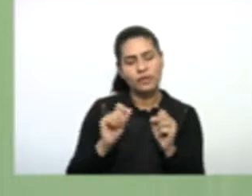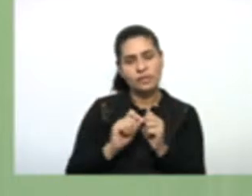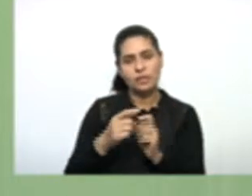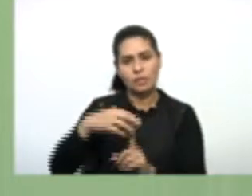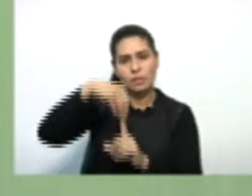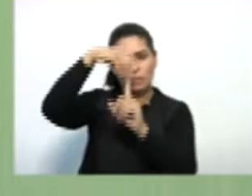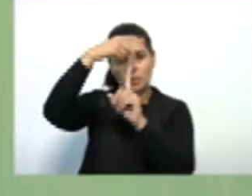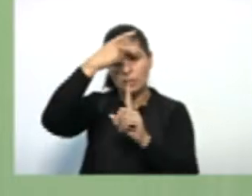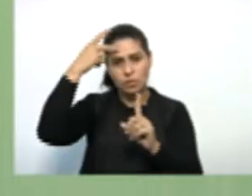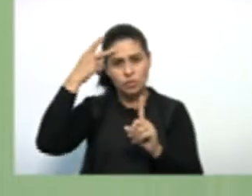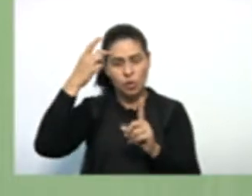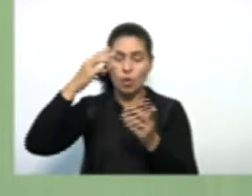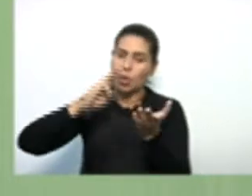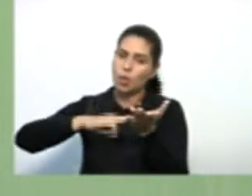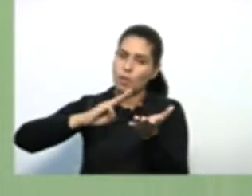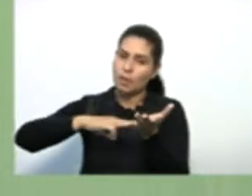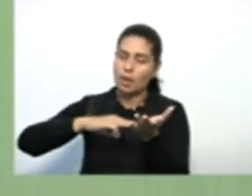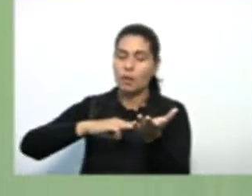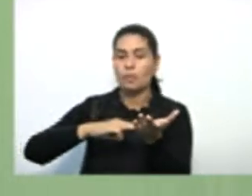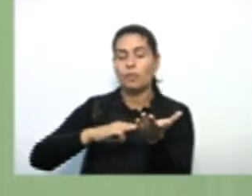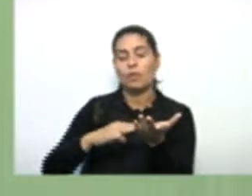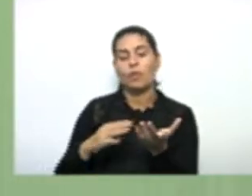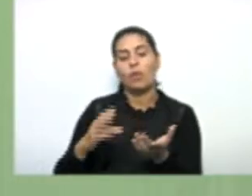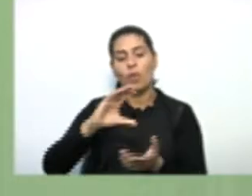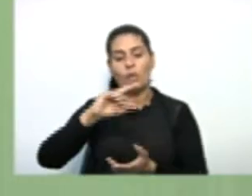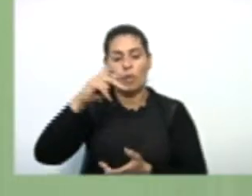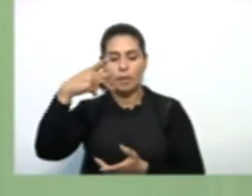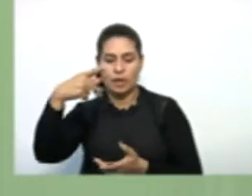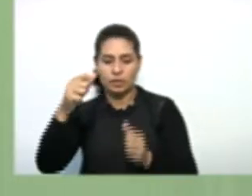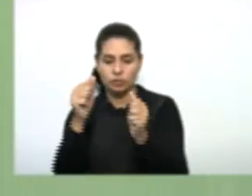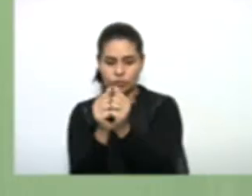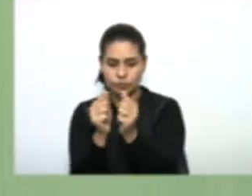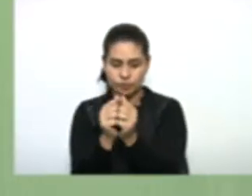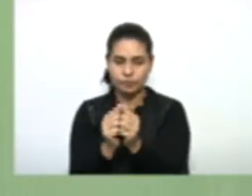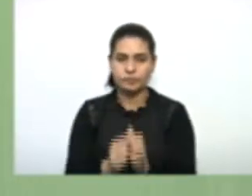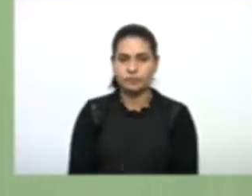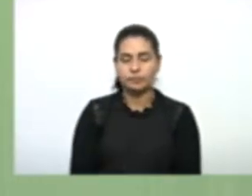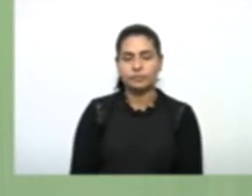por cooperativas em suas relações com os cooperados.